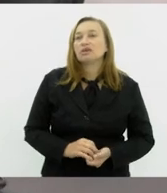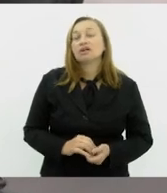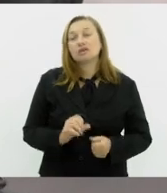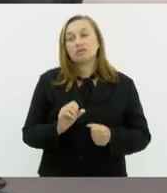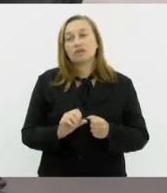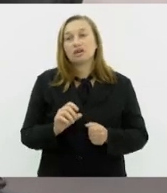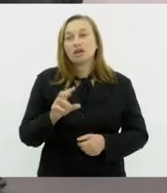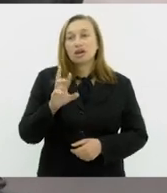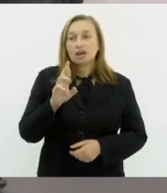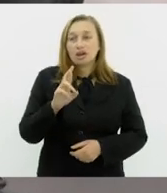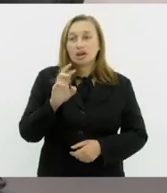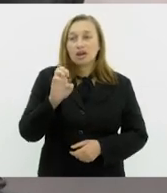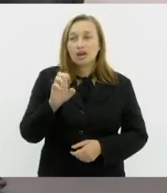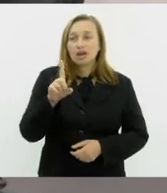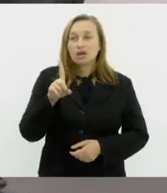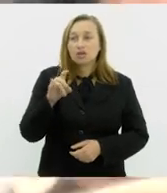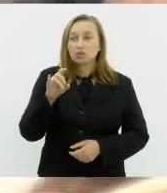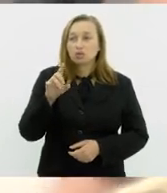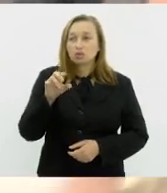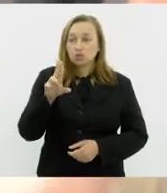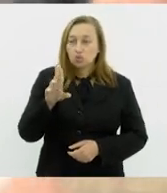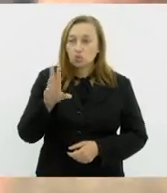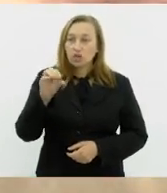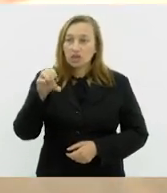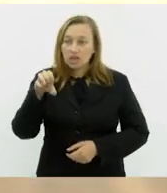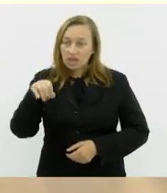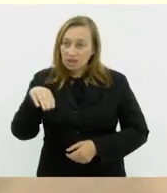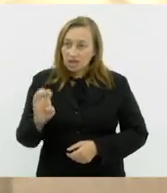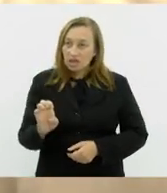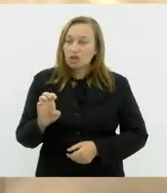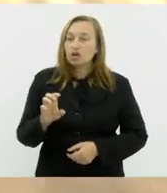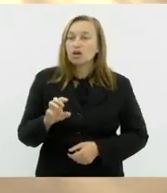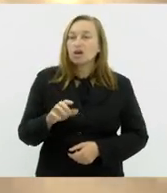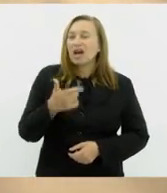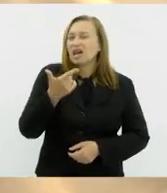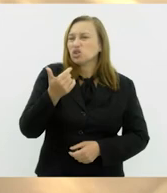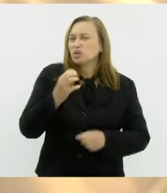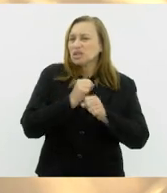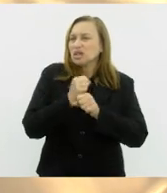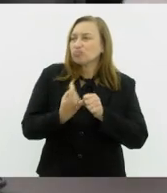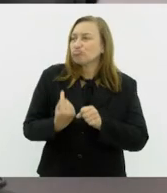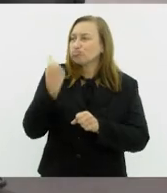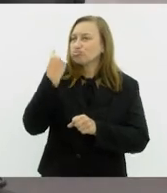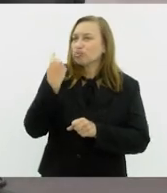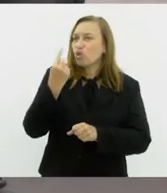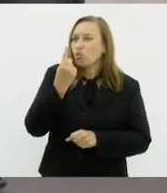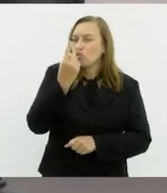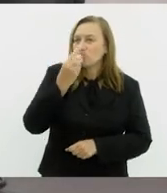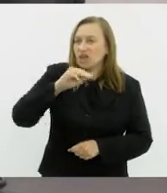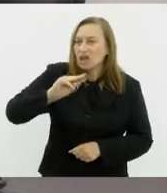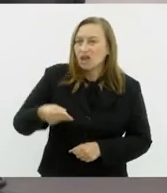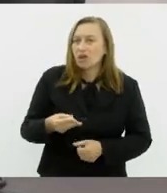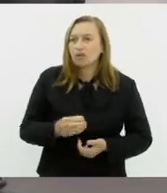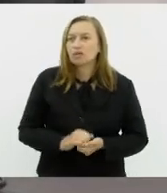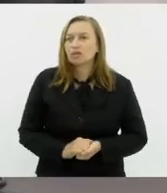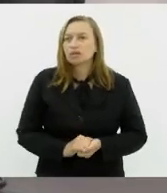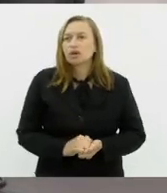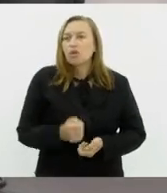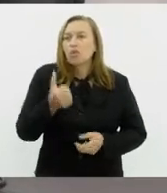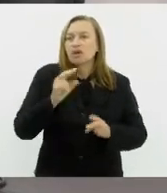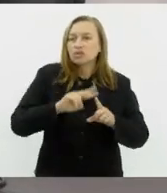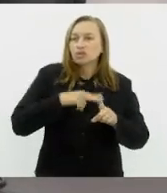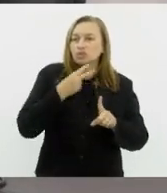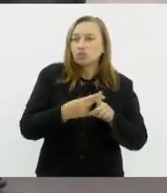TAC de 1 bilhão e 100 milhões há 12 anos atrás, portanto, hoje seria um valor quase que o dobro